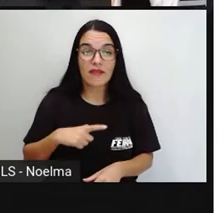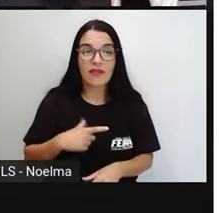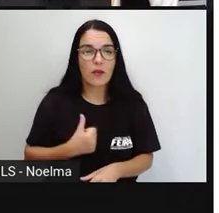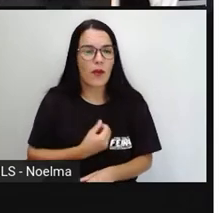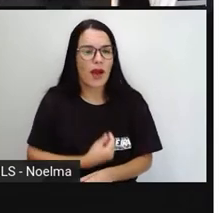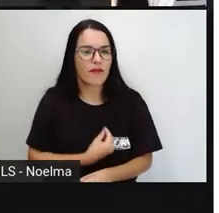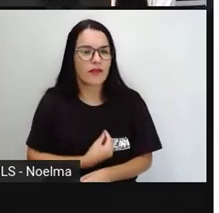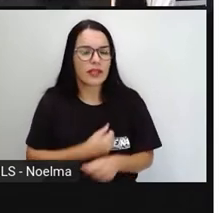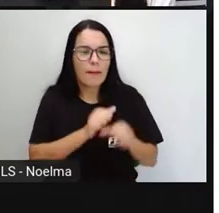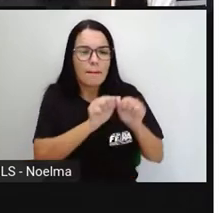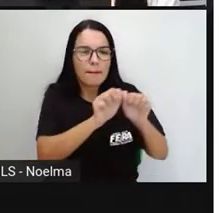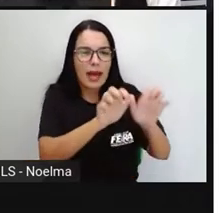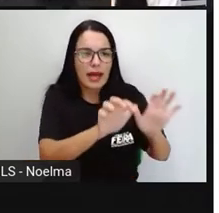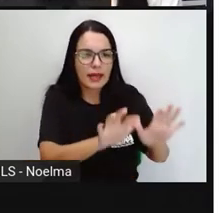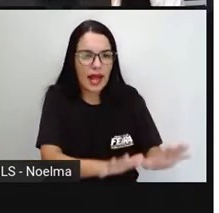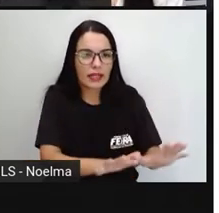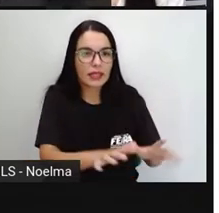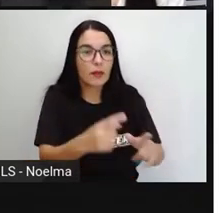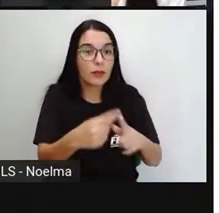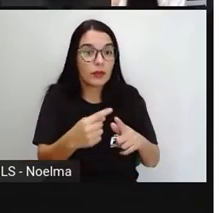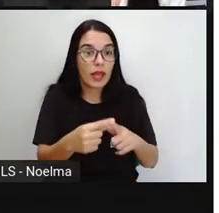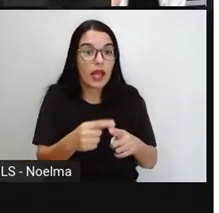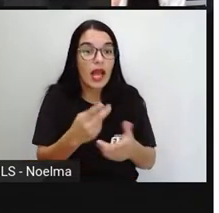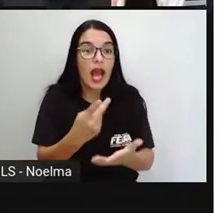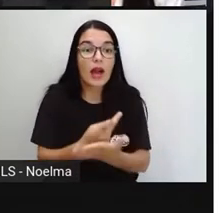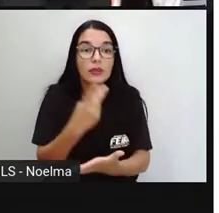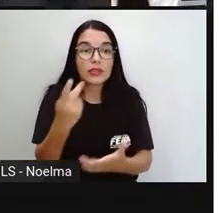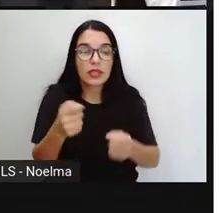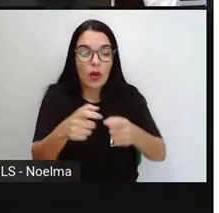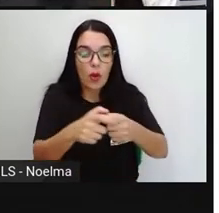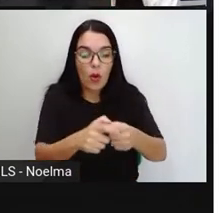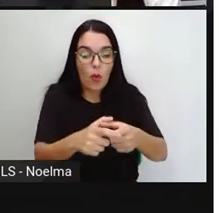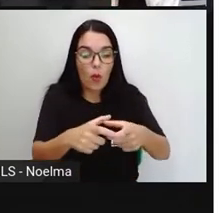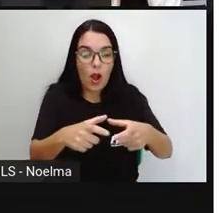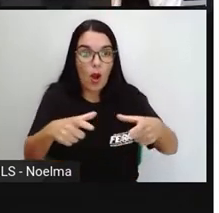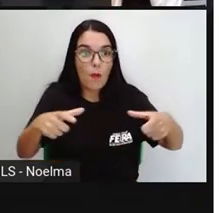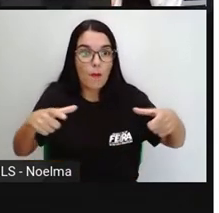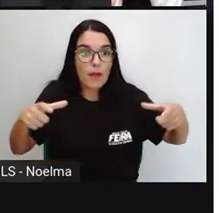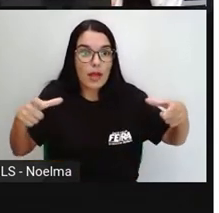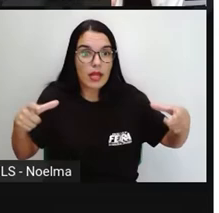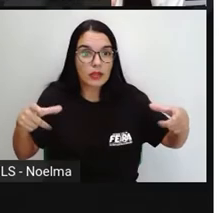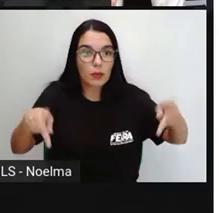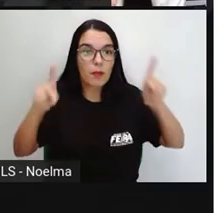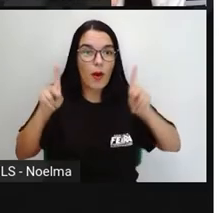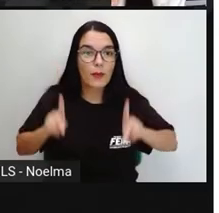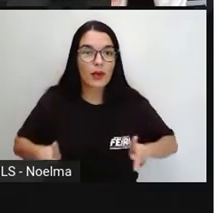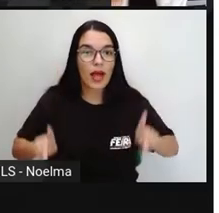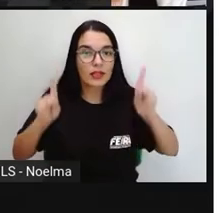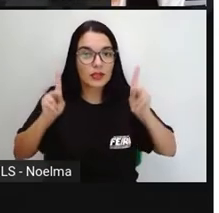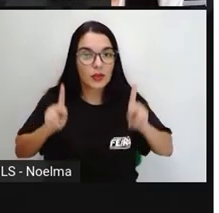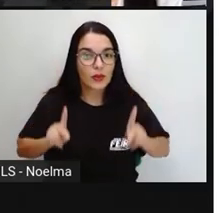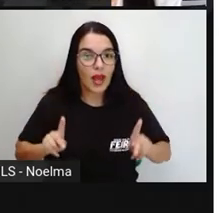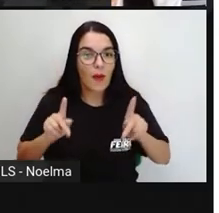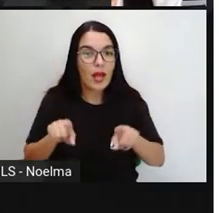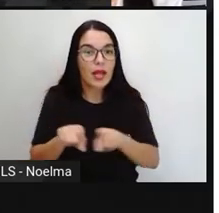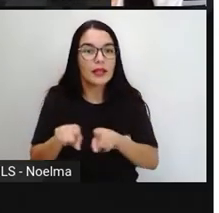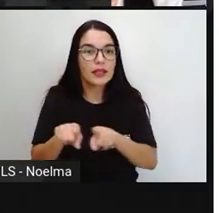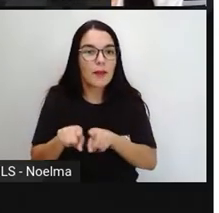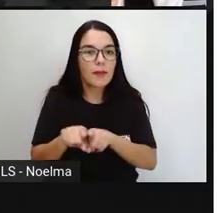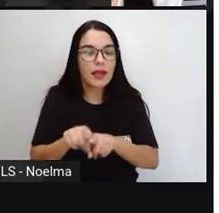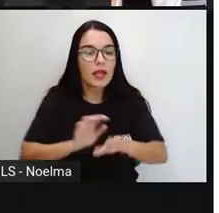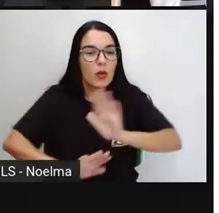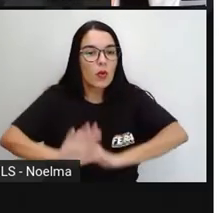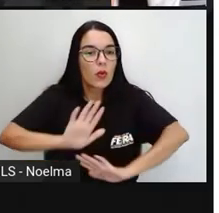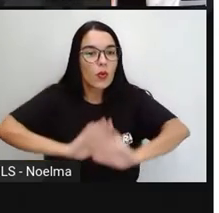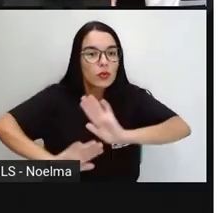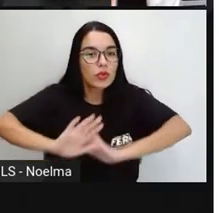todo o ano. Então, a gente percebe aí a atividade agrícola, né, a descoberta da agricultura como algo